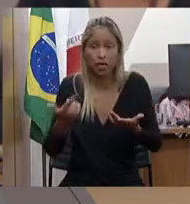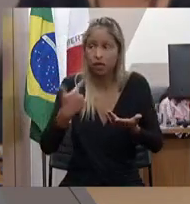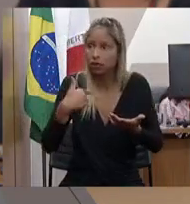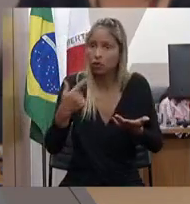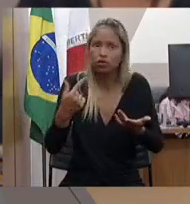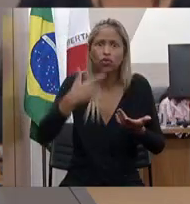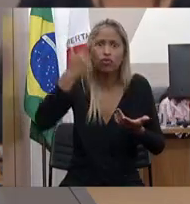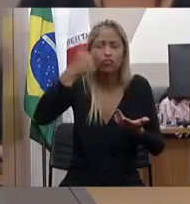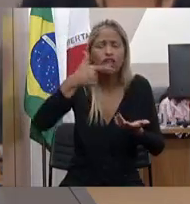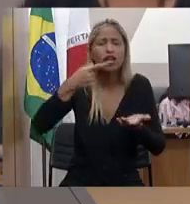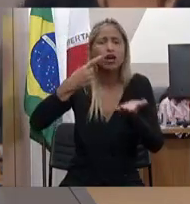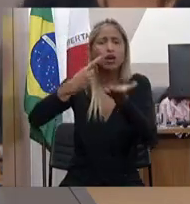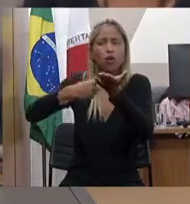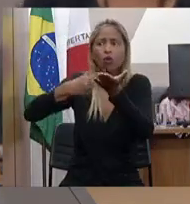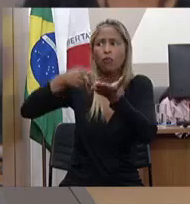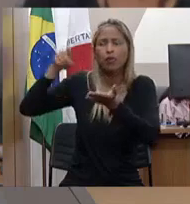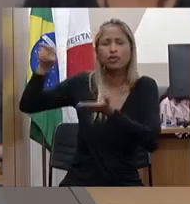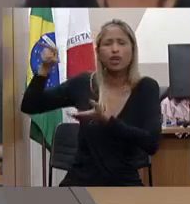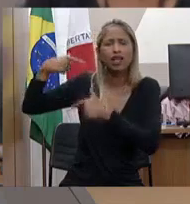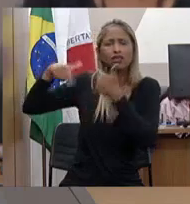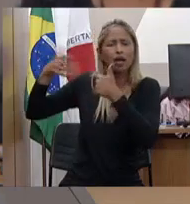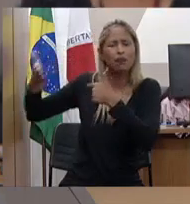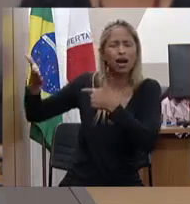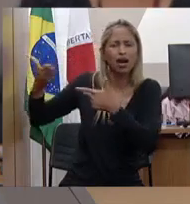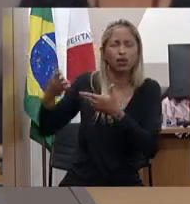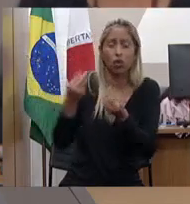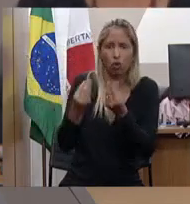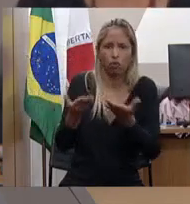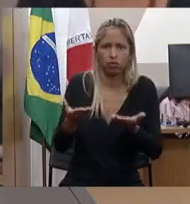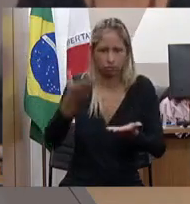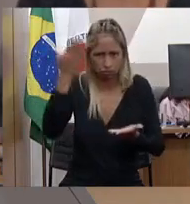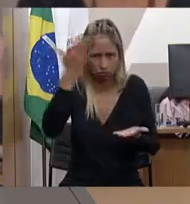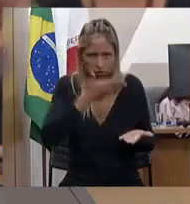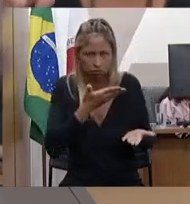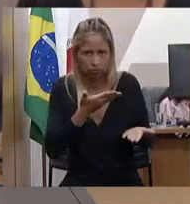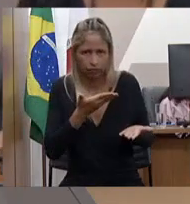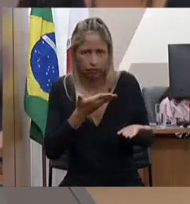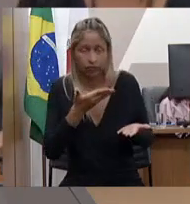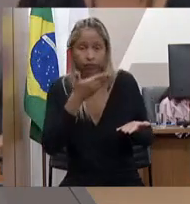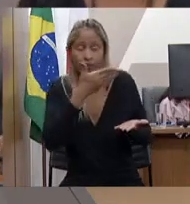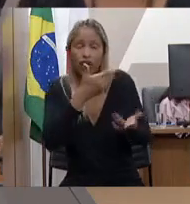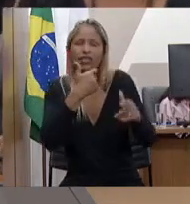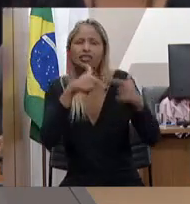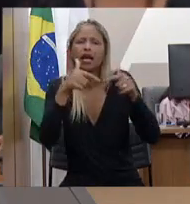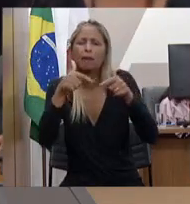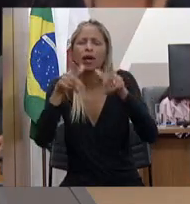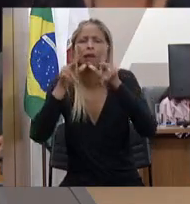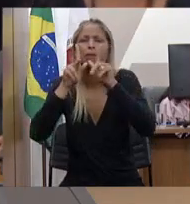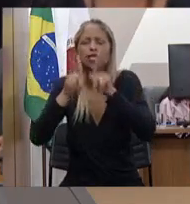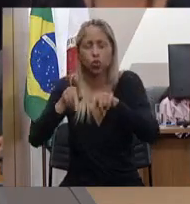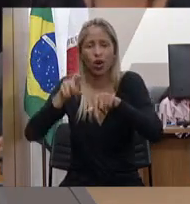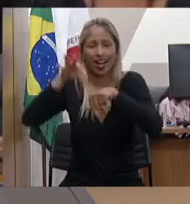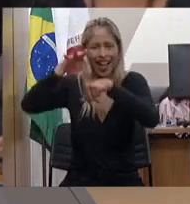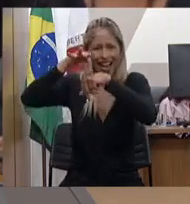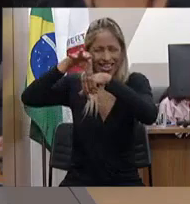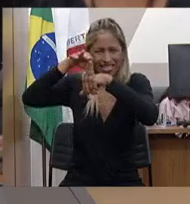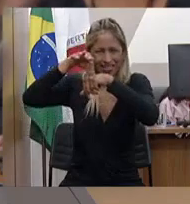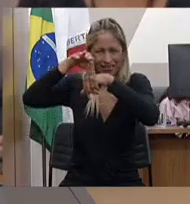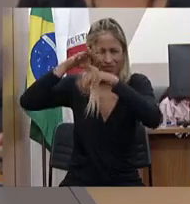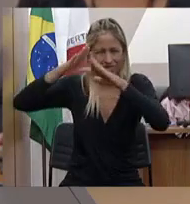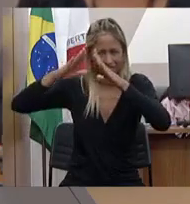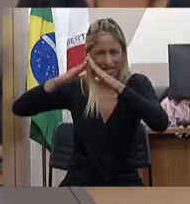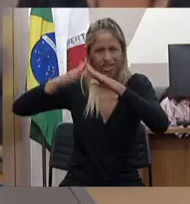em conta a vida de trabalho das pessoas né então quando a pessoa trabalha no frigorífico né